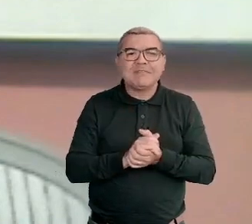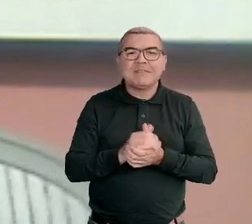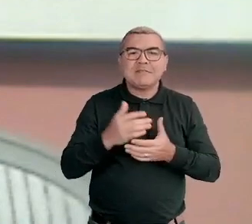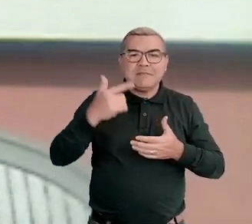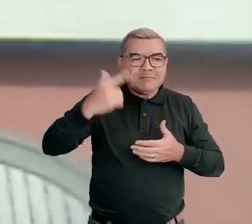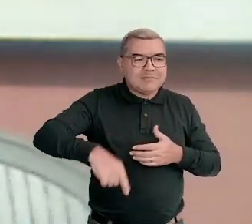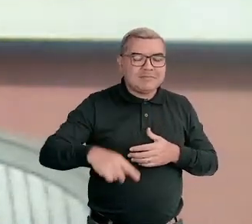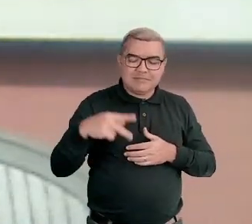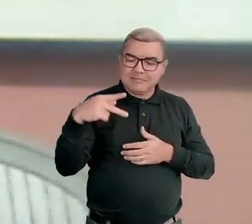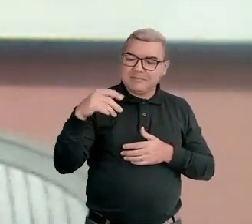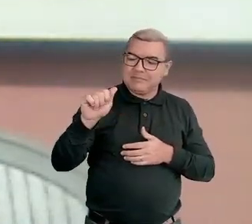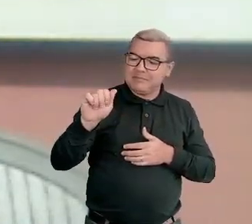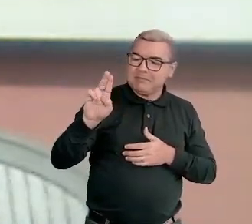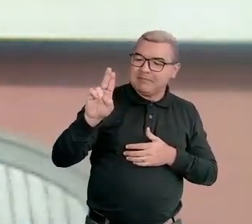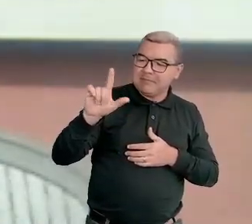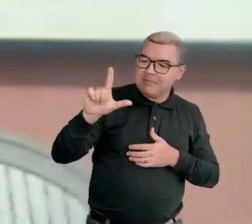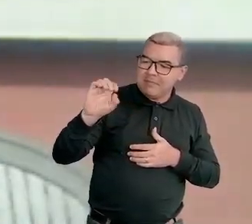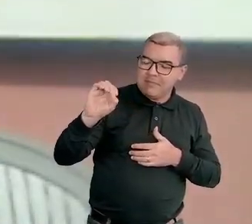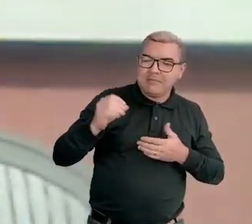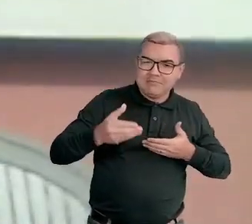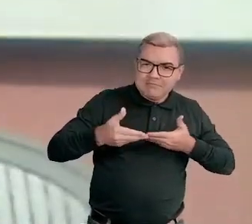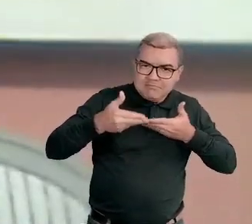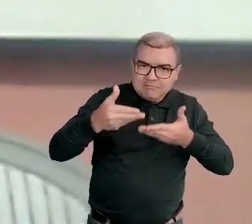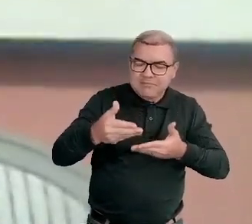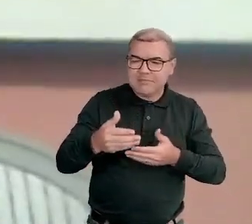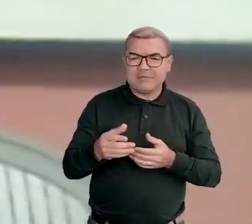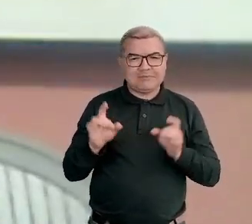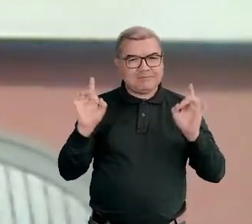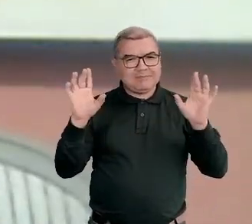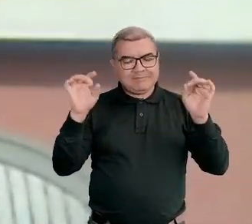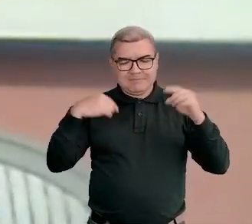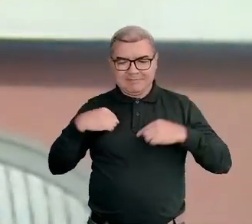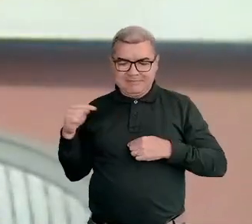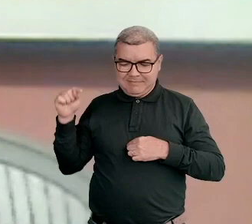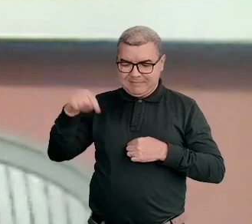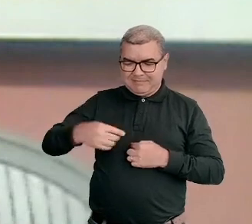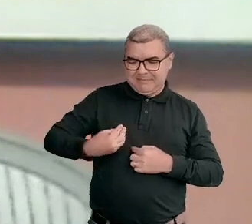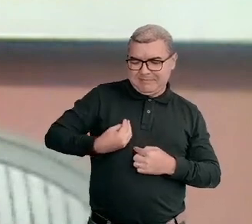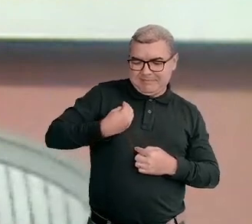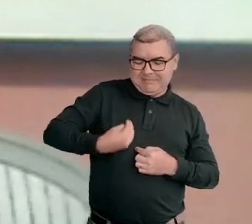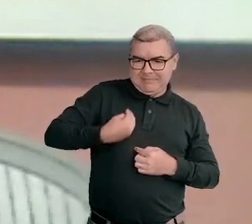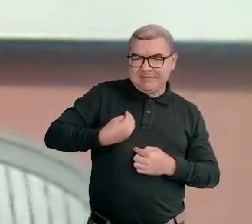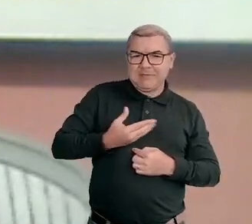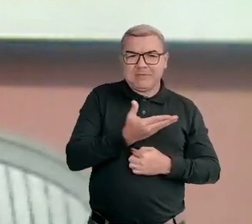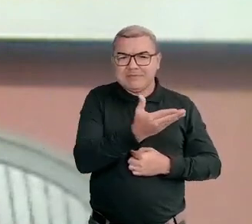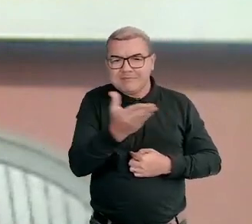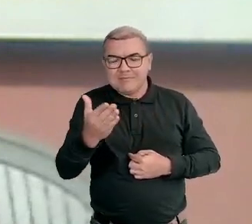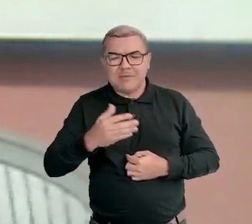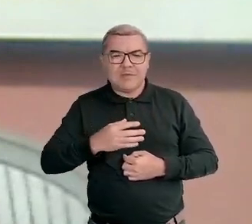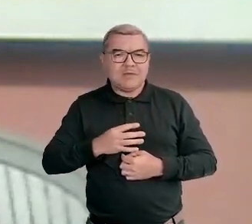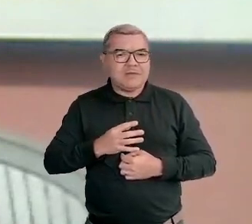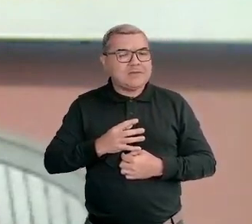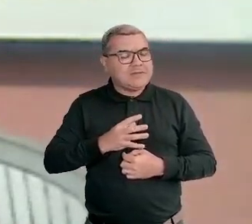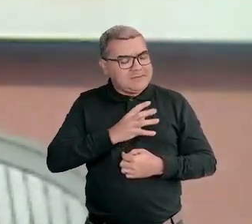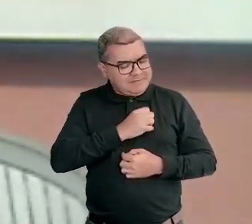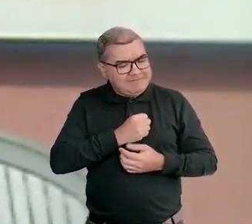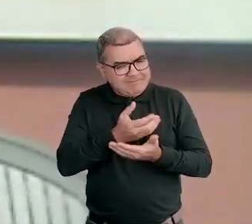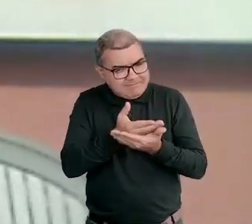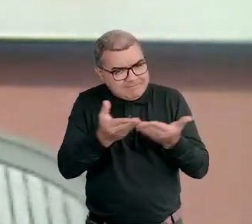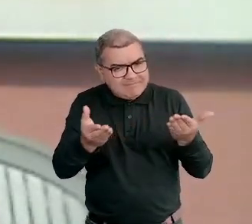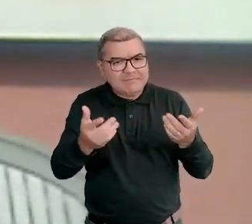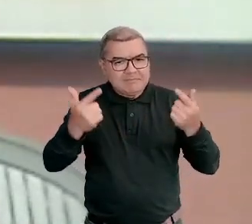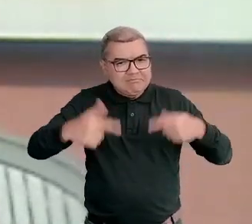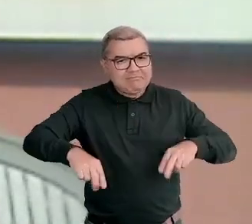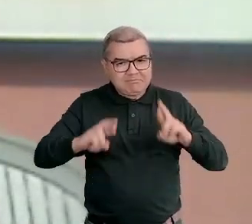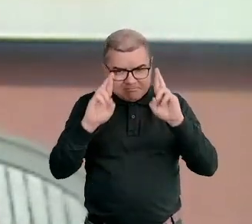Charles pelo privilégio de estar aqui diante de tantas pessoas por quem eu tenho tanto afeto e tanto respeito